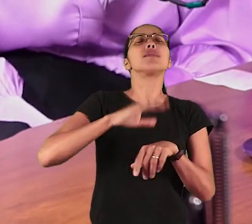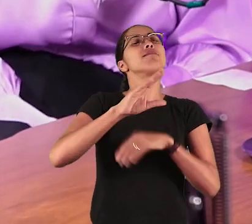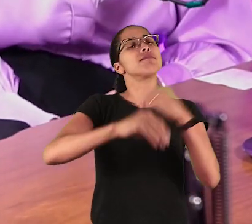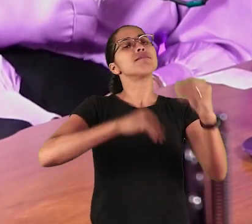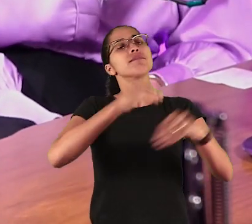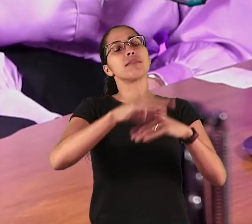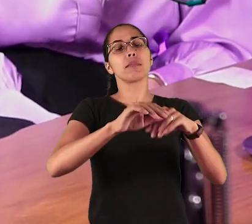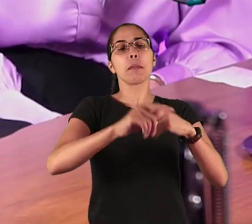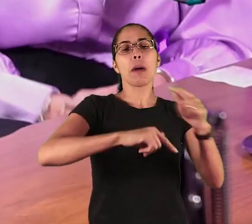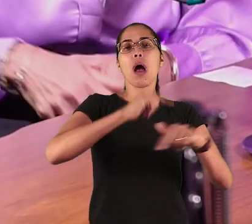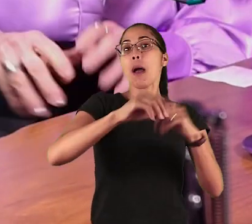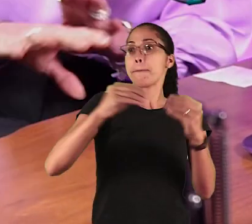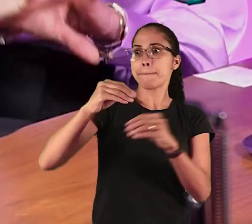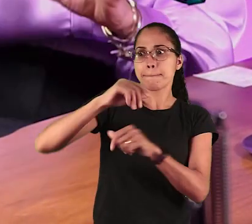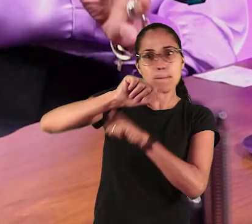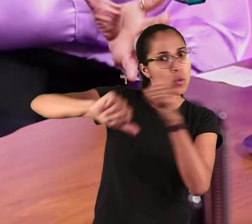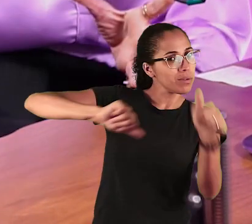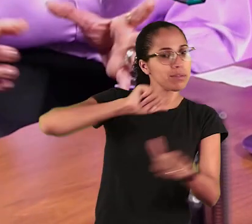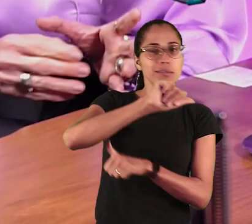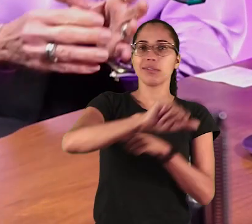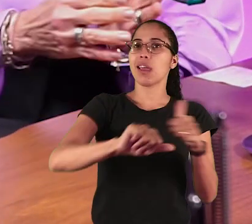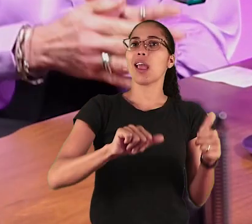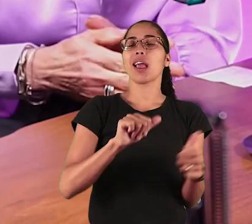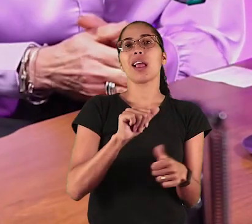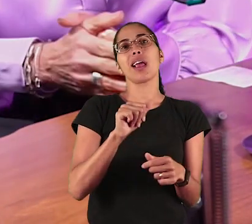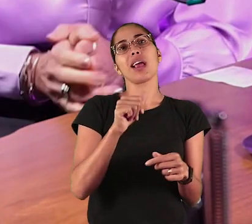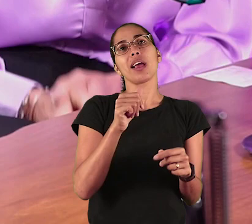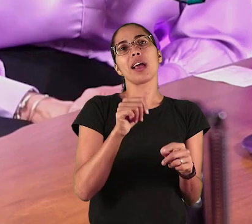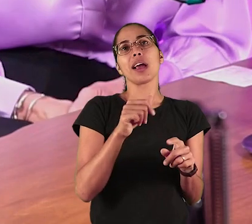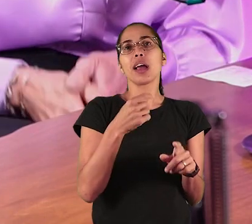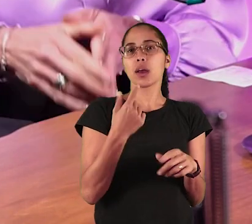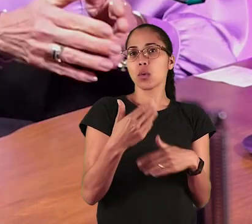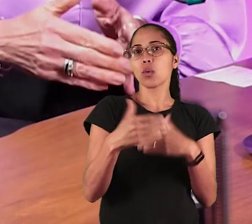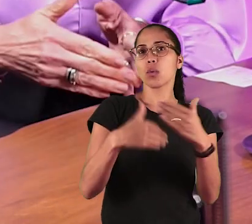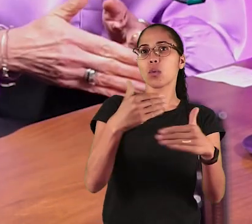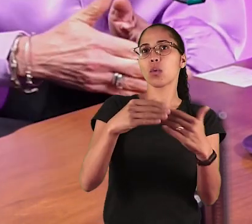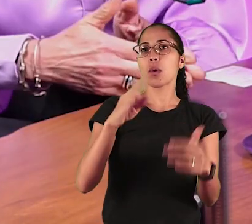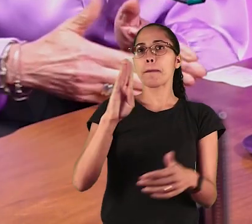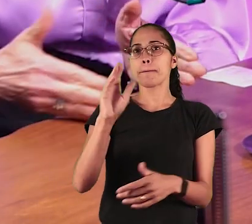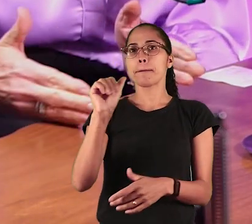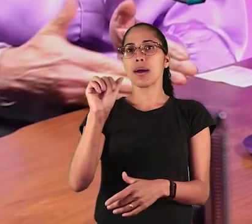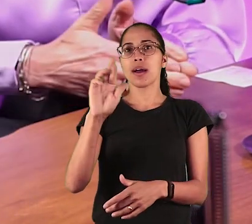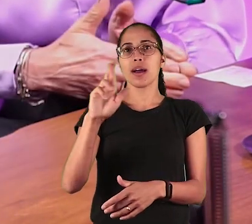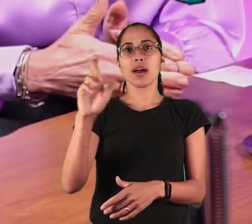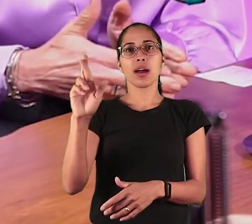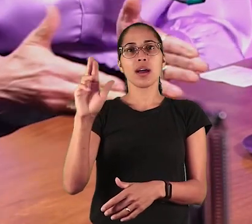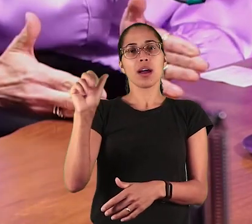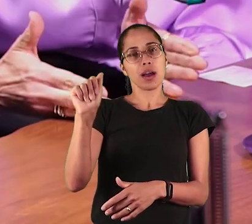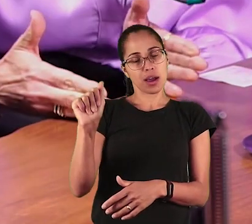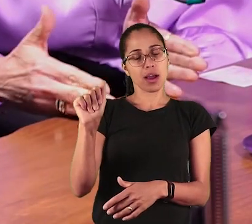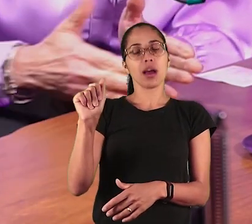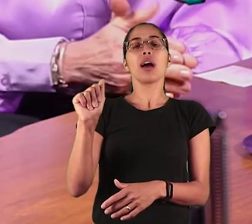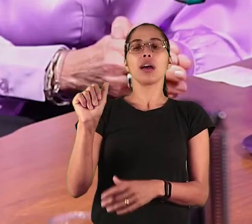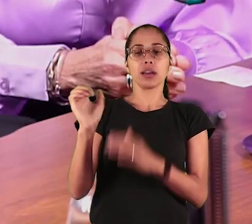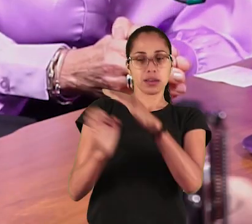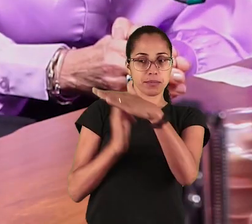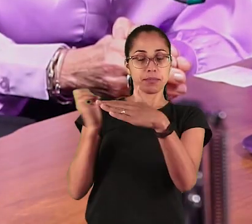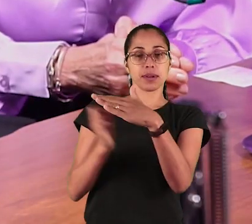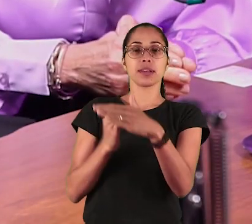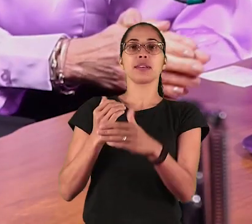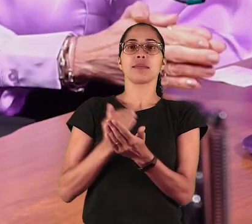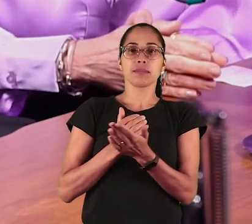história bem mudei tudo Comecei na barra nós não tínhamos nem escritório no Brasil